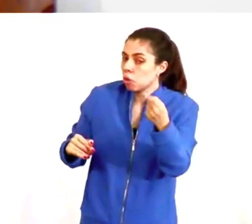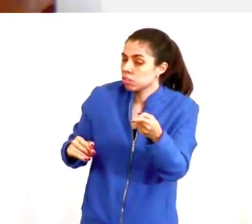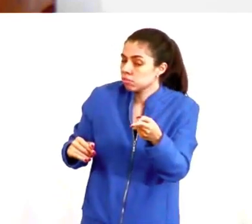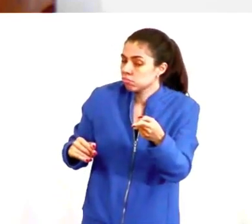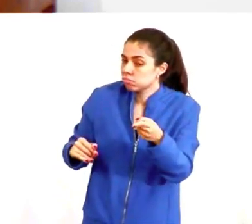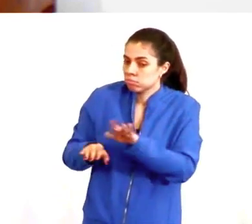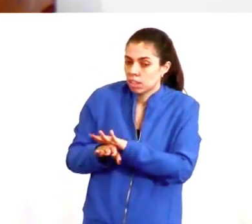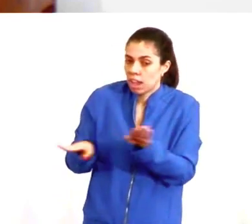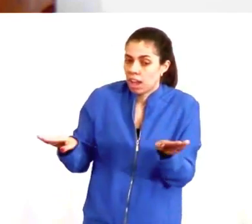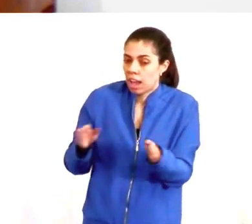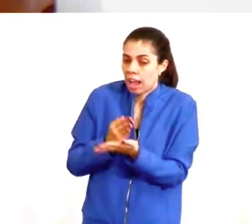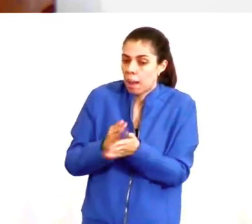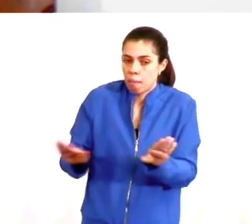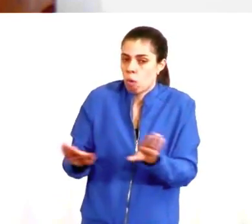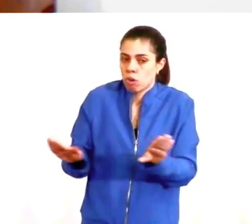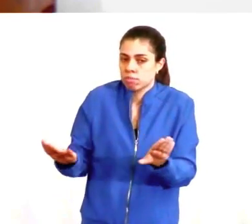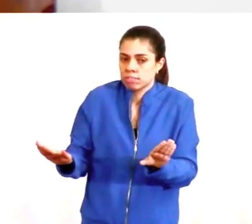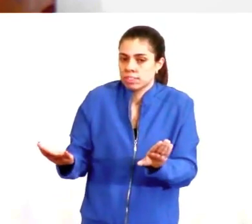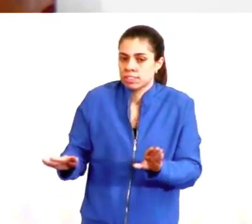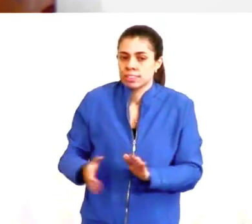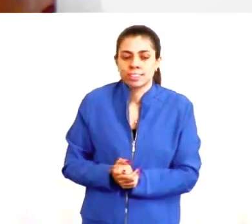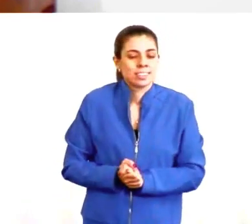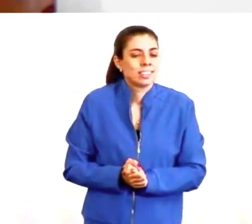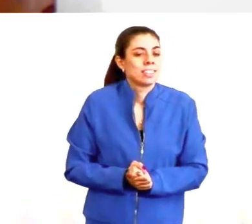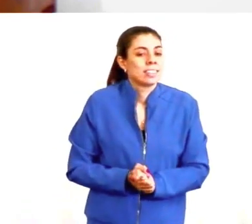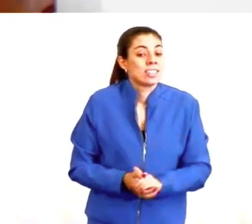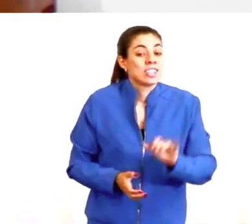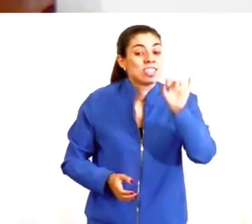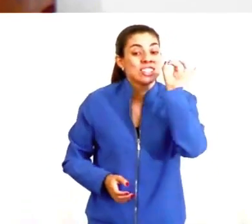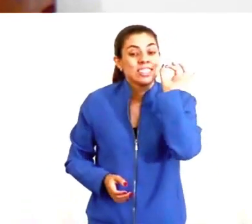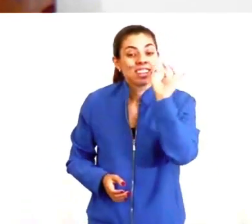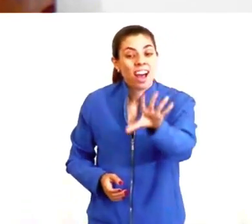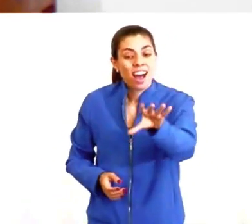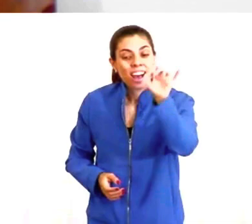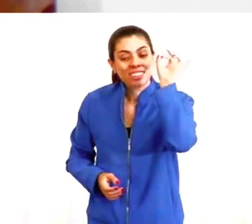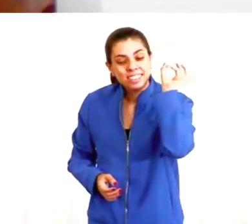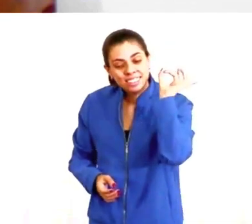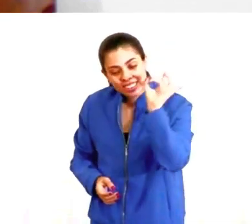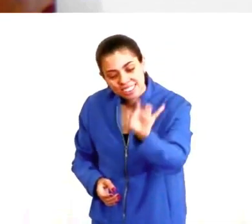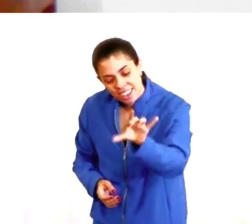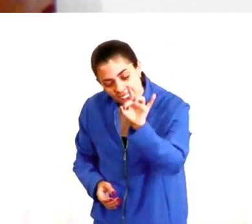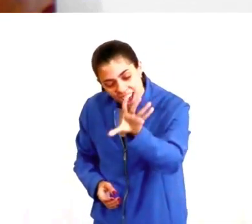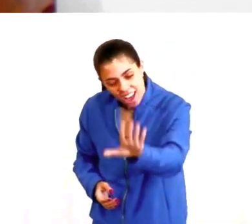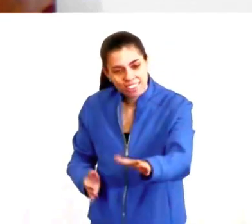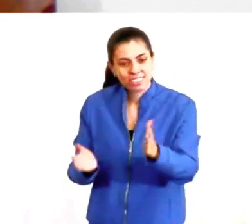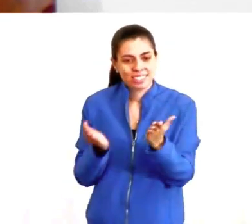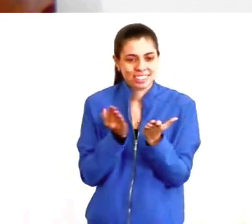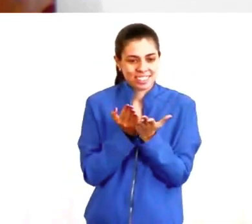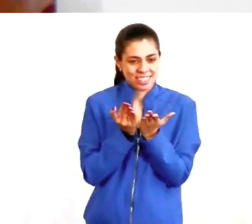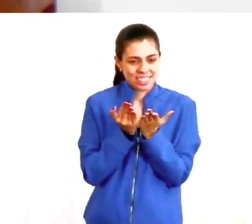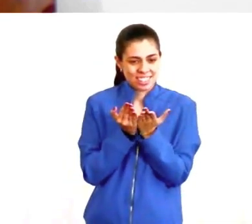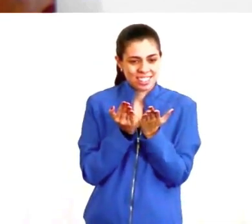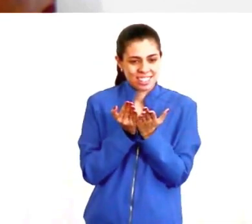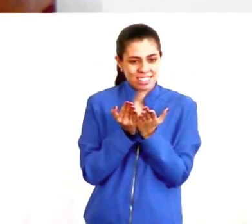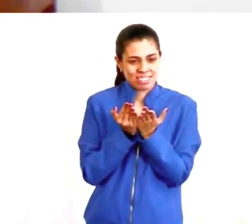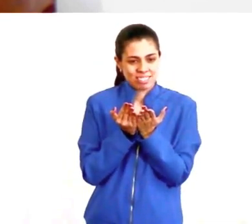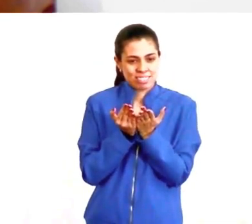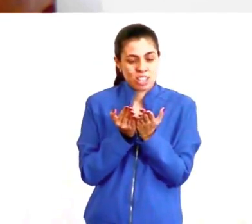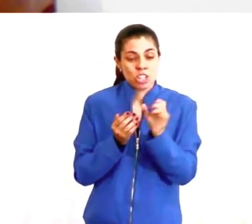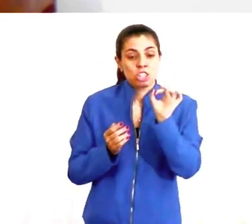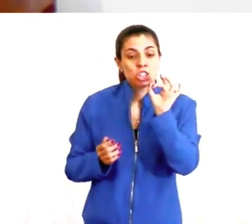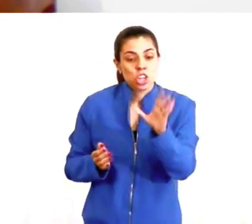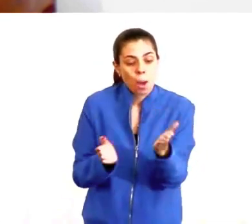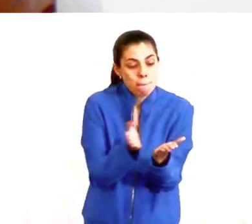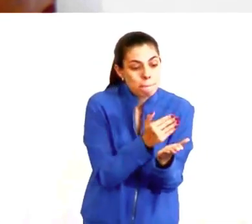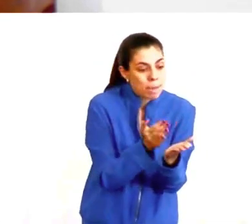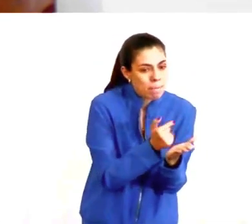mais. O cristianismo aponta para o que nenhuma religião jamais pôde apontar, para o céu. O